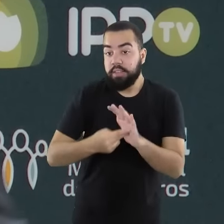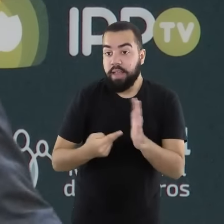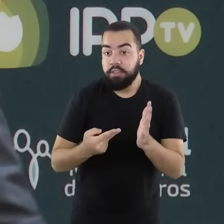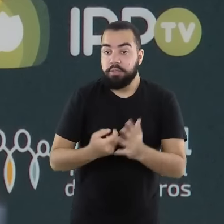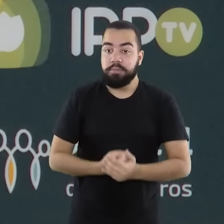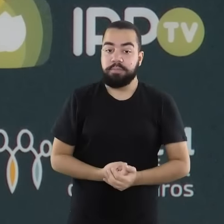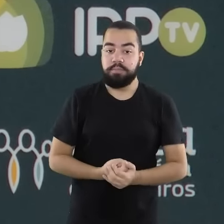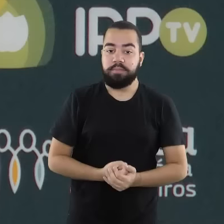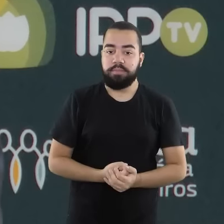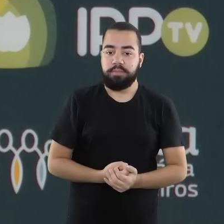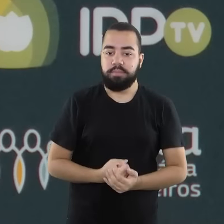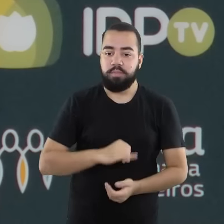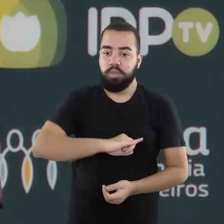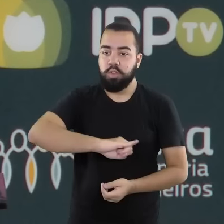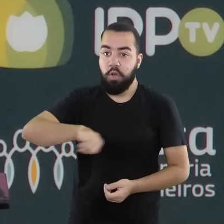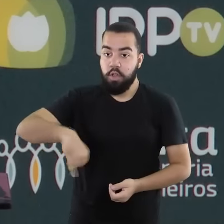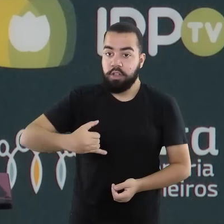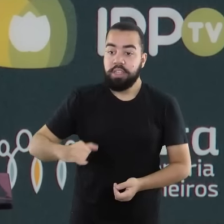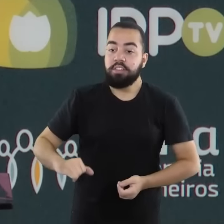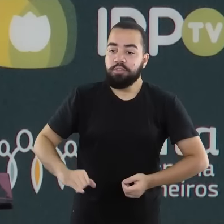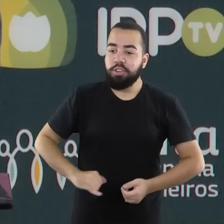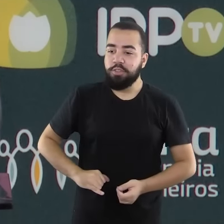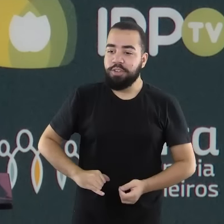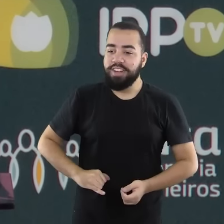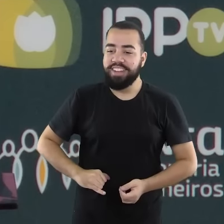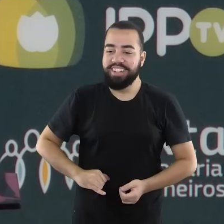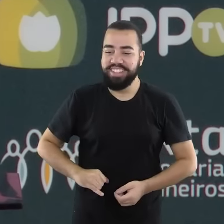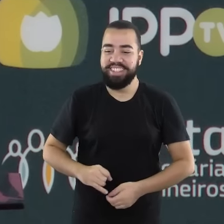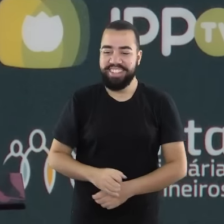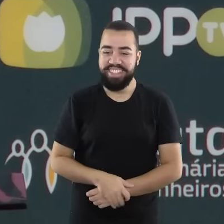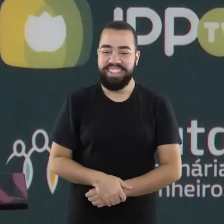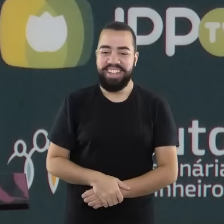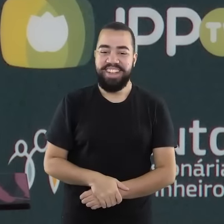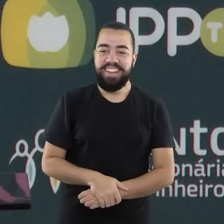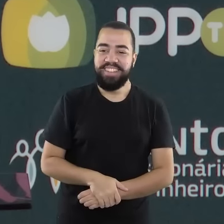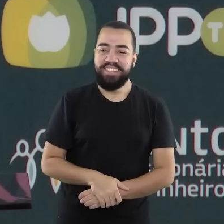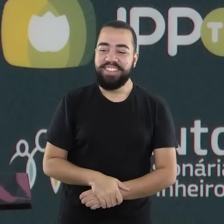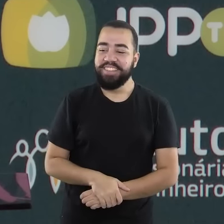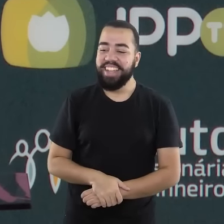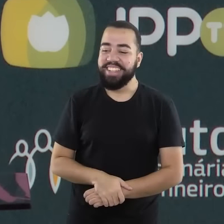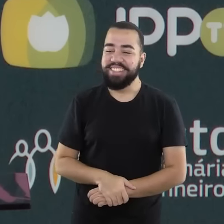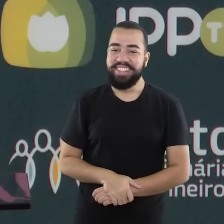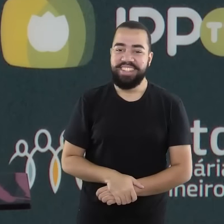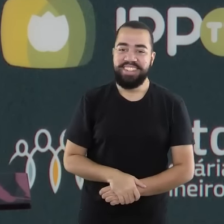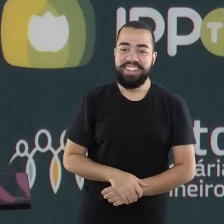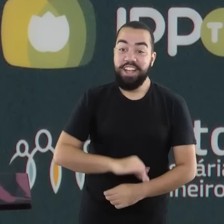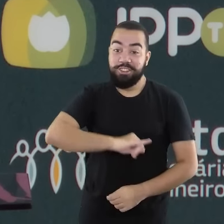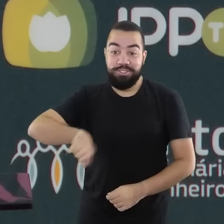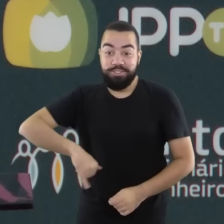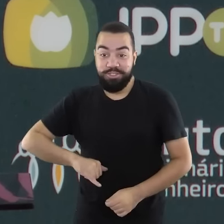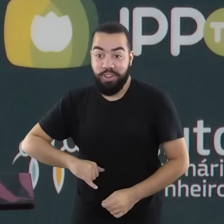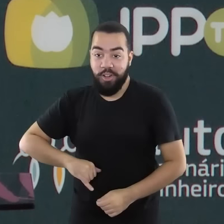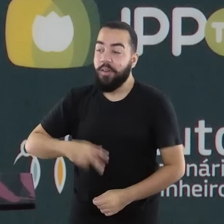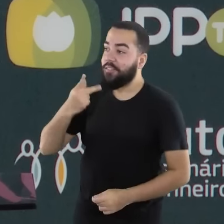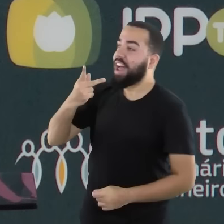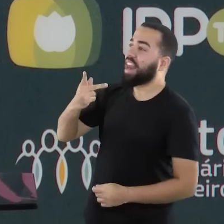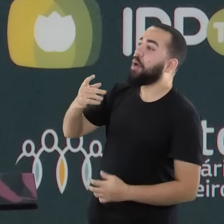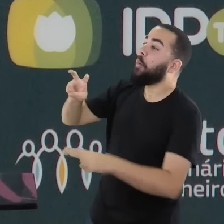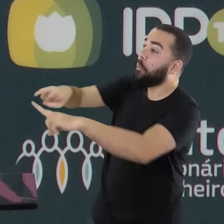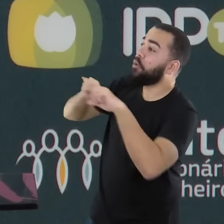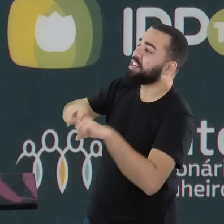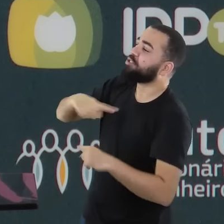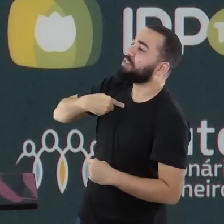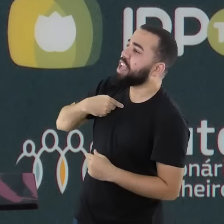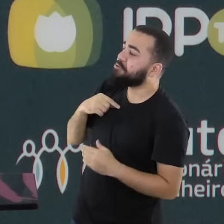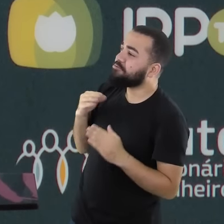Jó declara, no capítulo 42, versículo 5, por isso me abomino e me arrependo